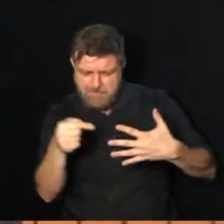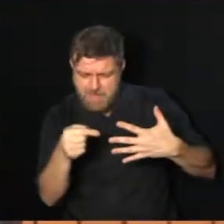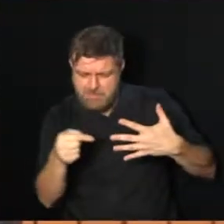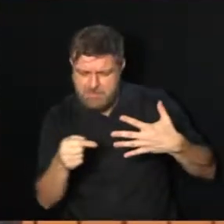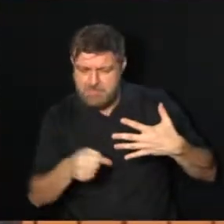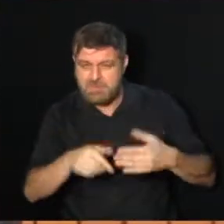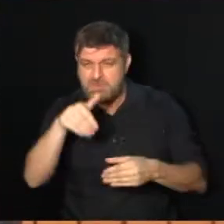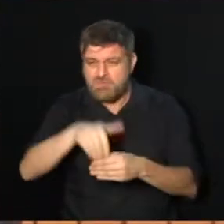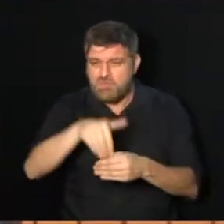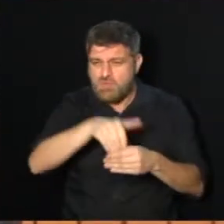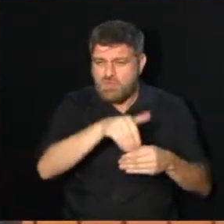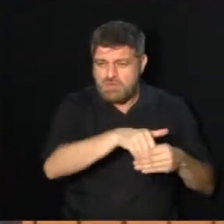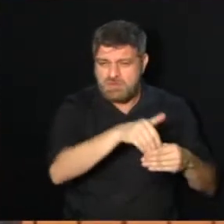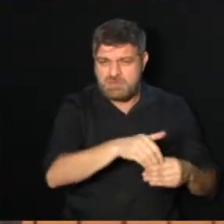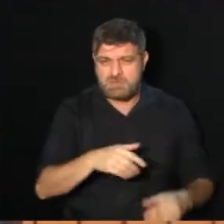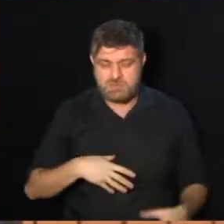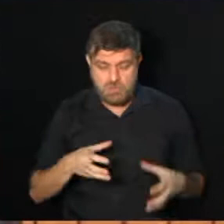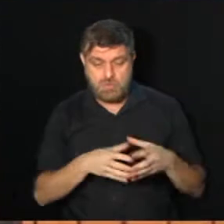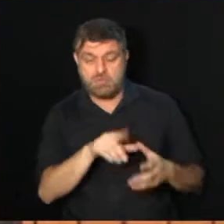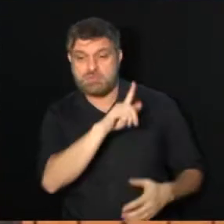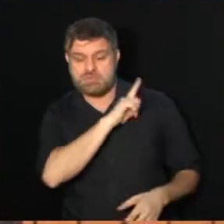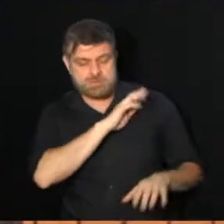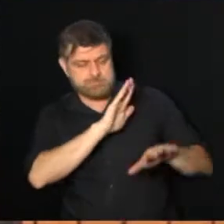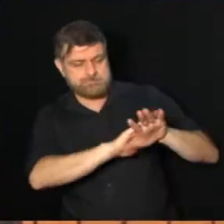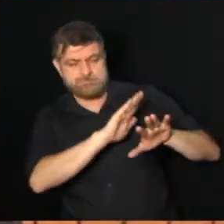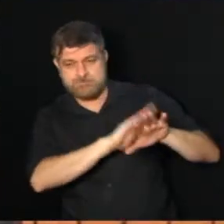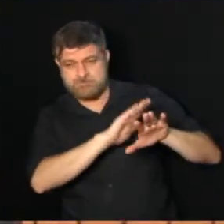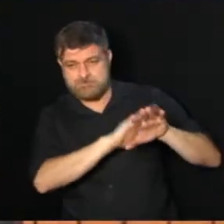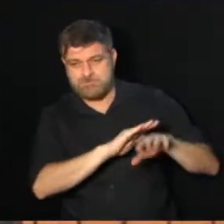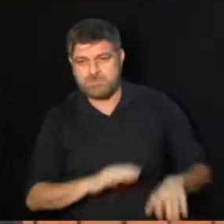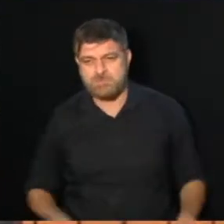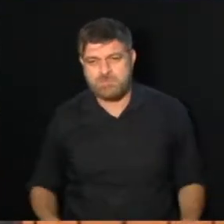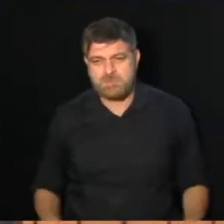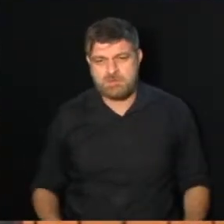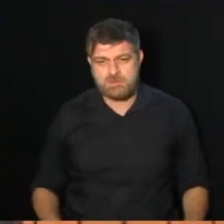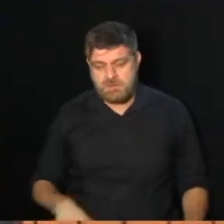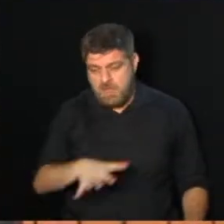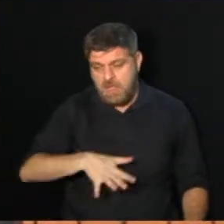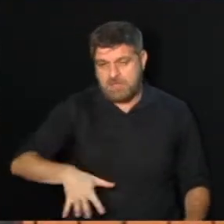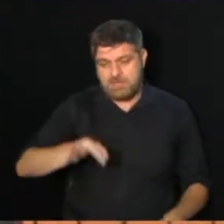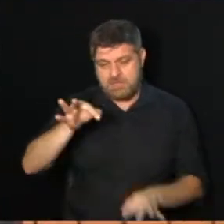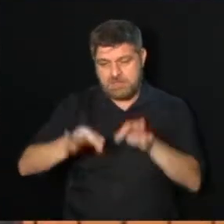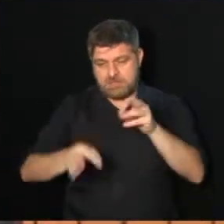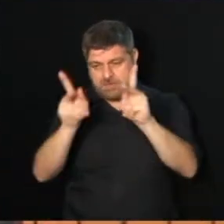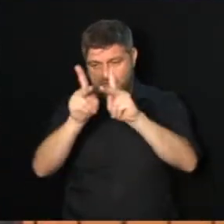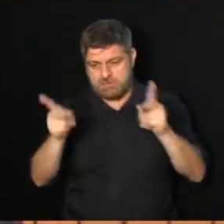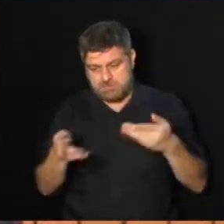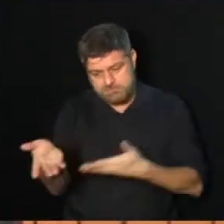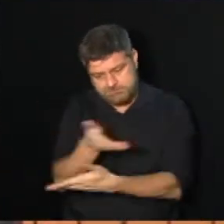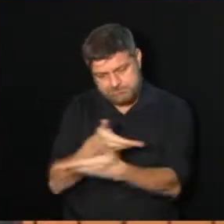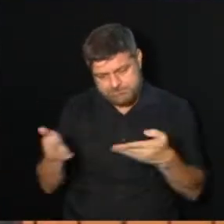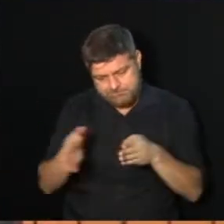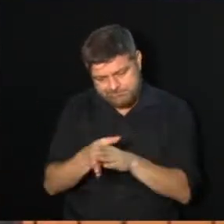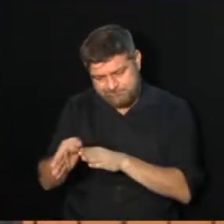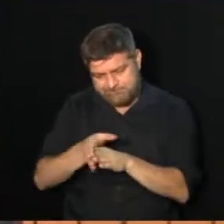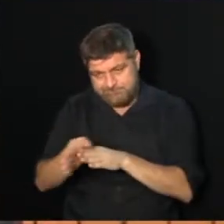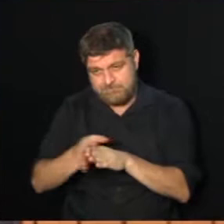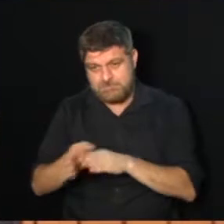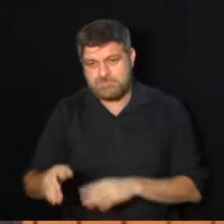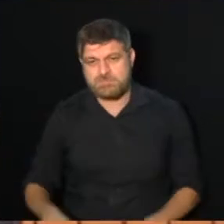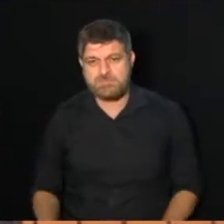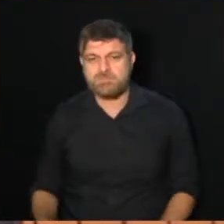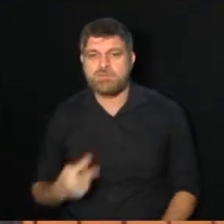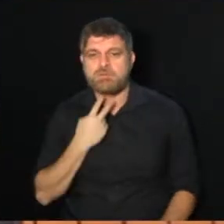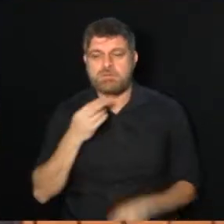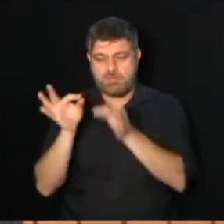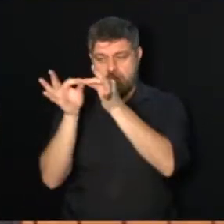tramitação aqui pelo nosso grupo gestor, né, no âmbito da justiça restaurativa no nosso município, mas eu não vou me